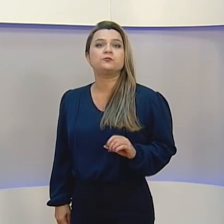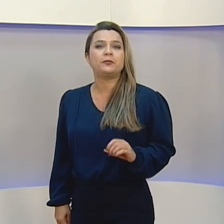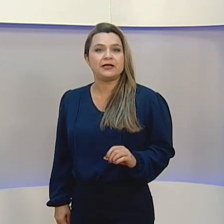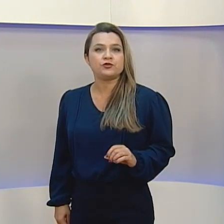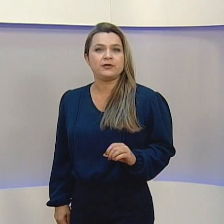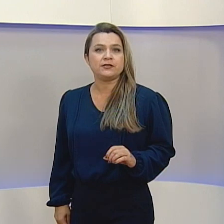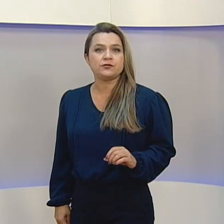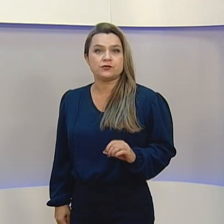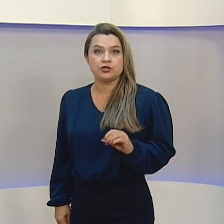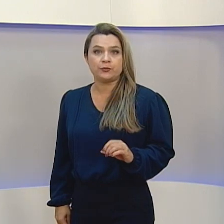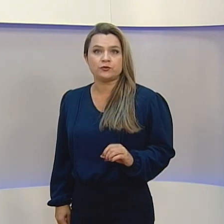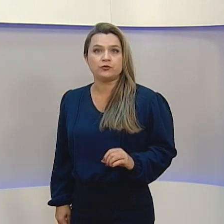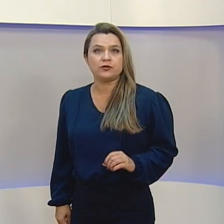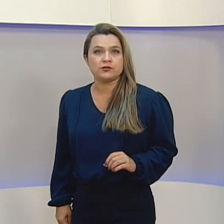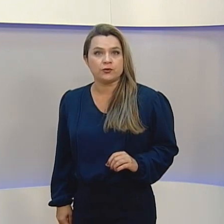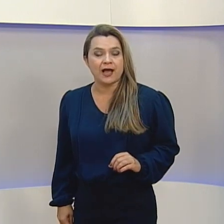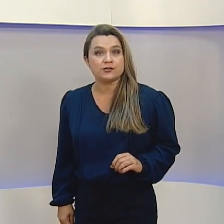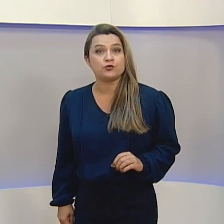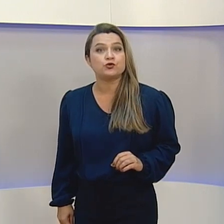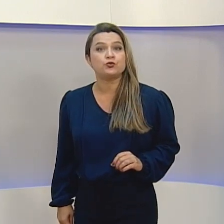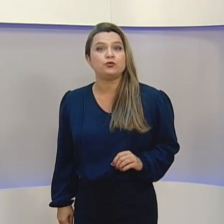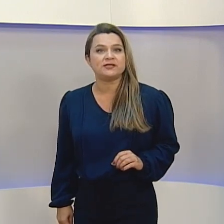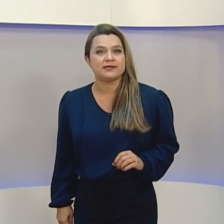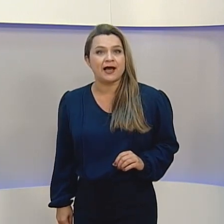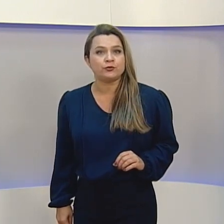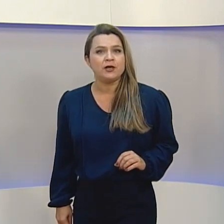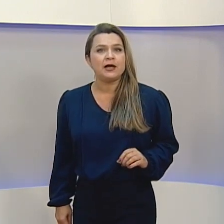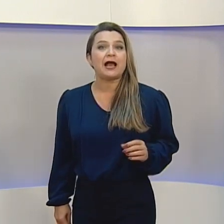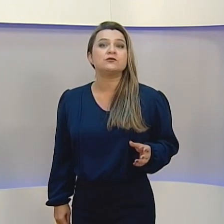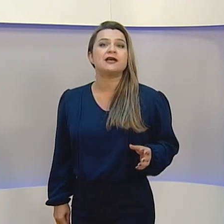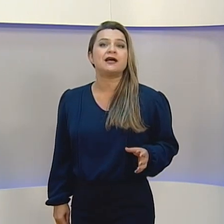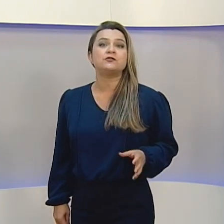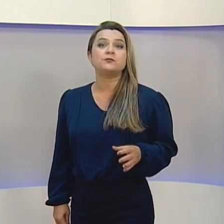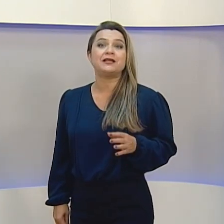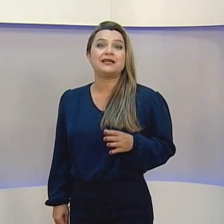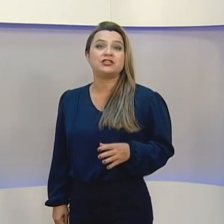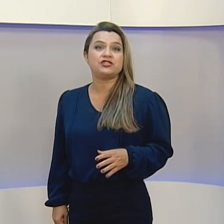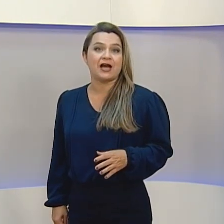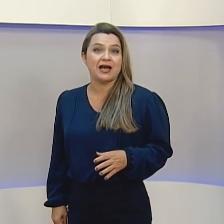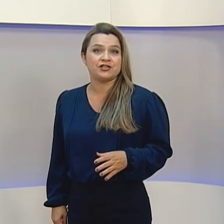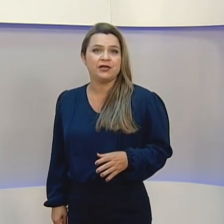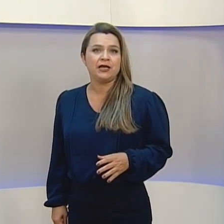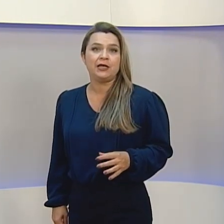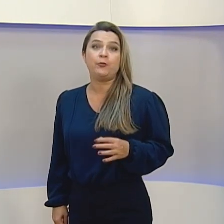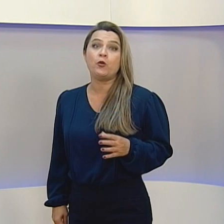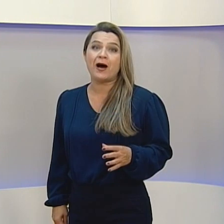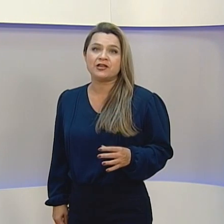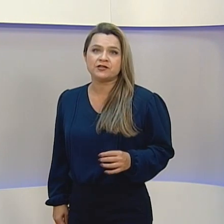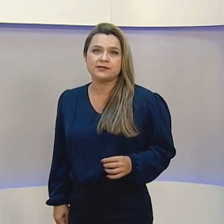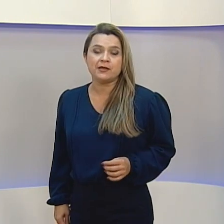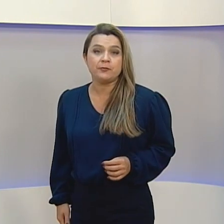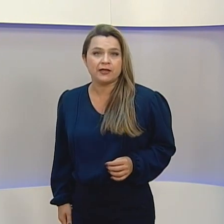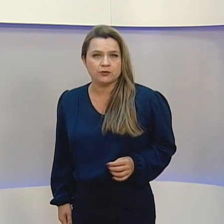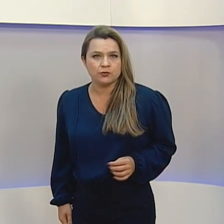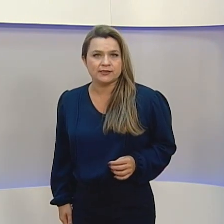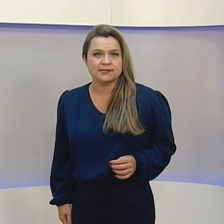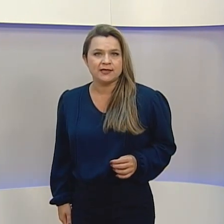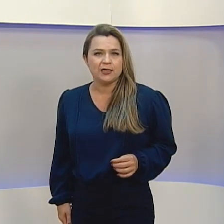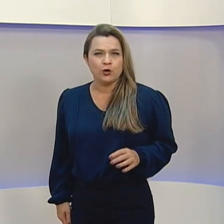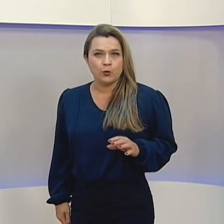sobre os prejuízos de produtores rurais do sul do estado causados pela estiagem e por baixas